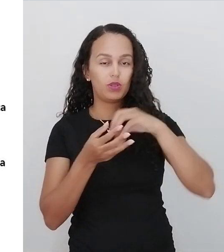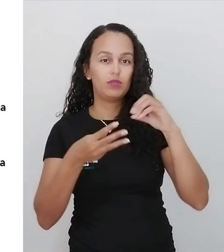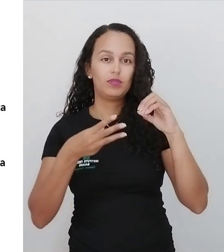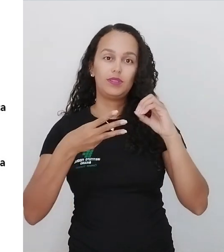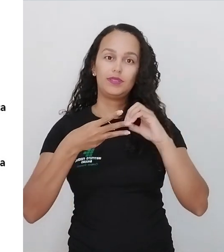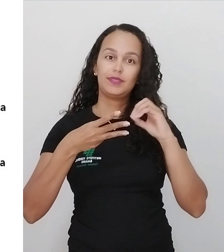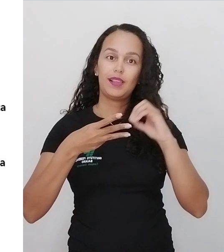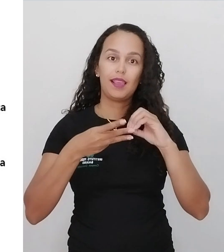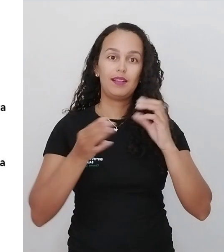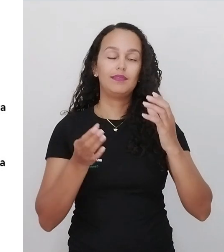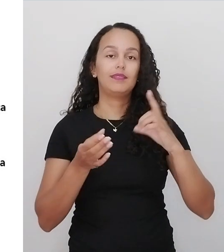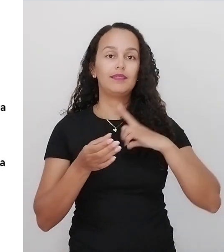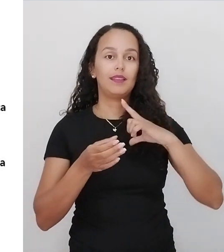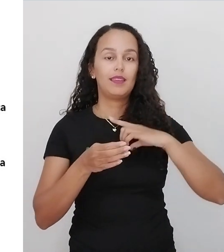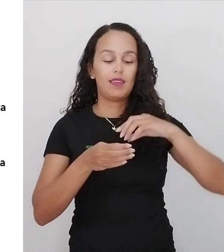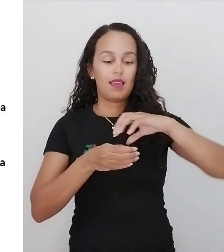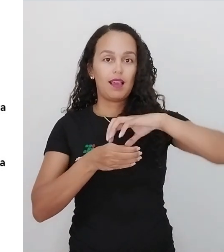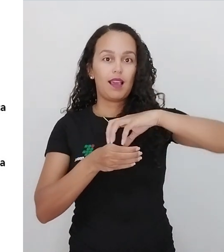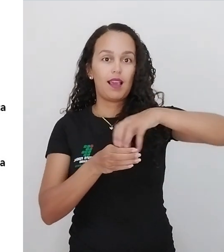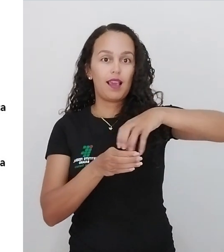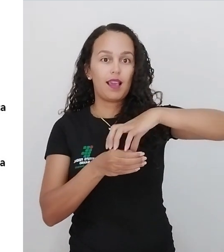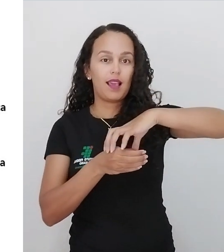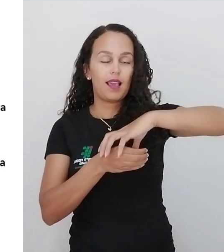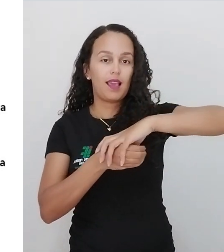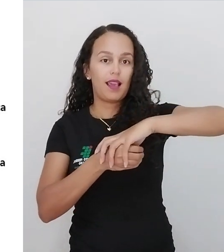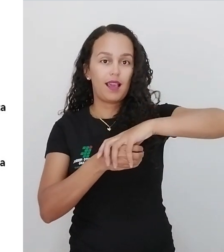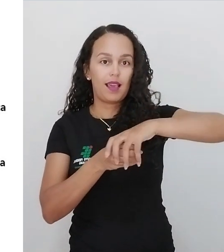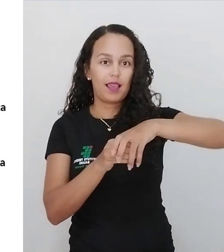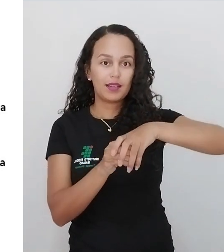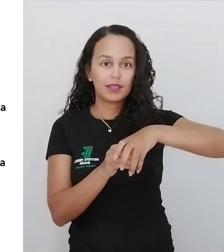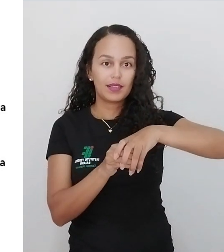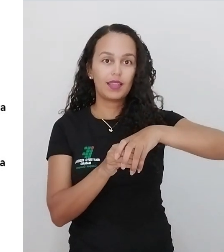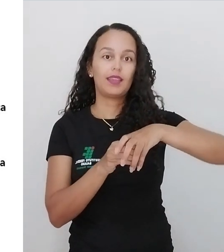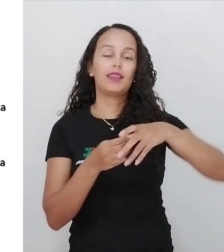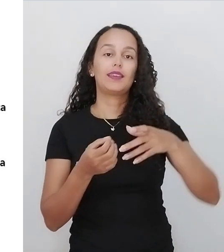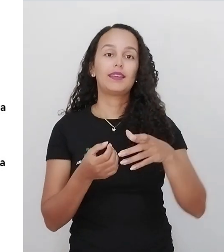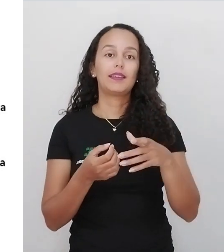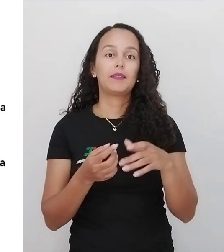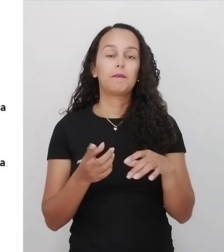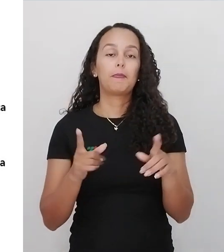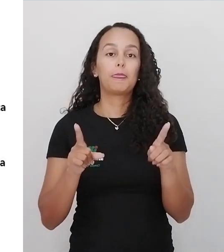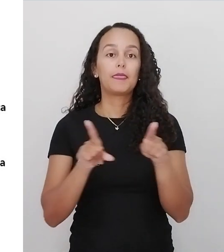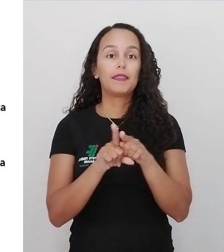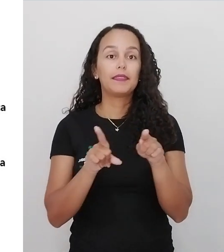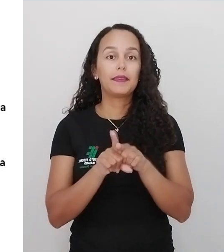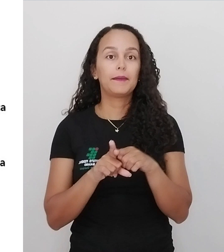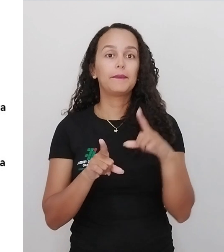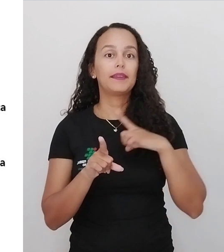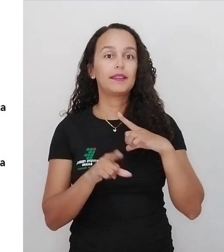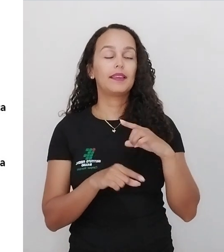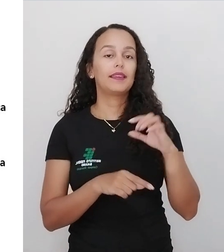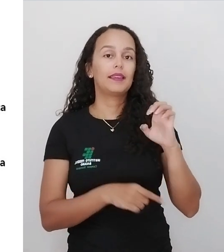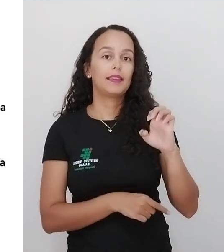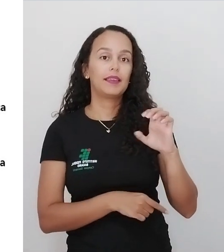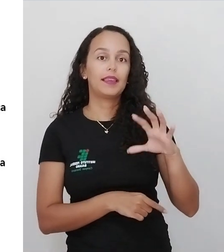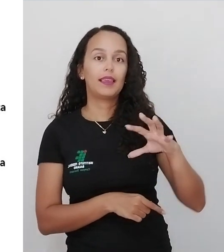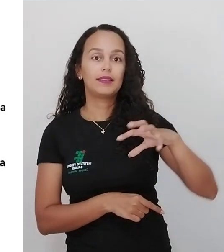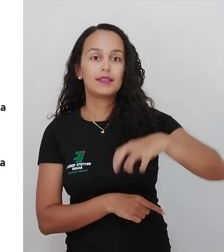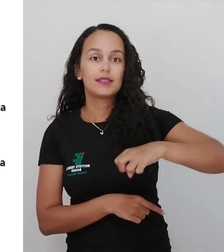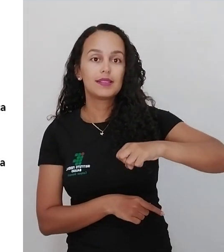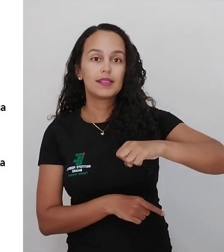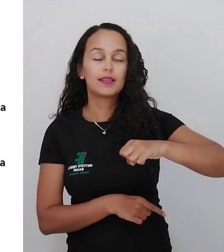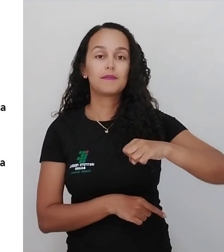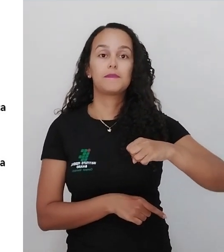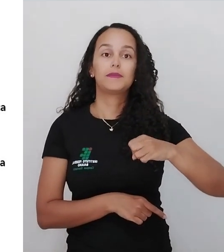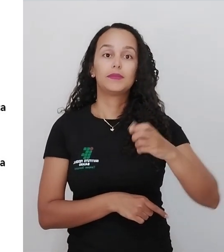também a formação de enzimas, que são substâncias proteicas, né? Que aumentam a velocidade das